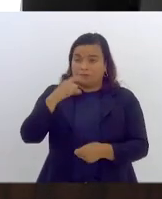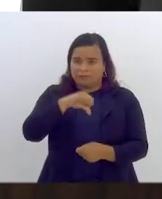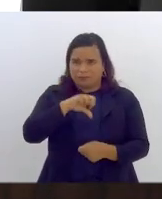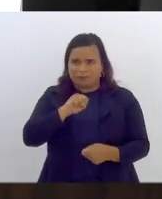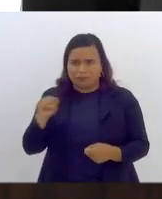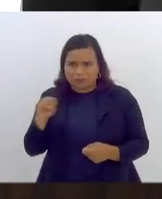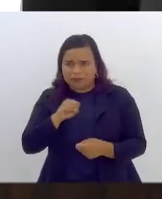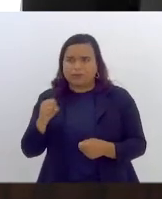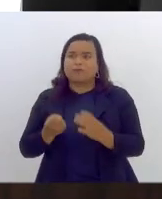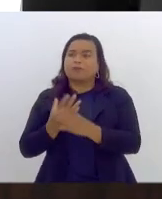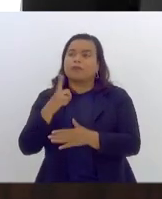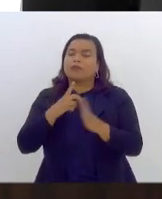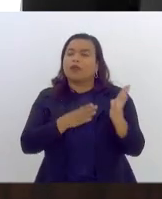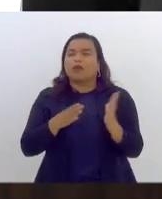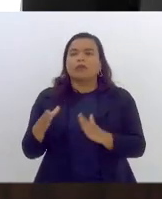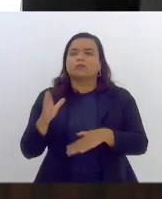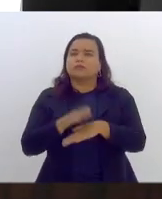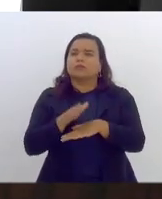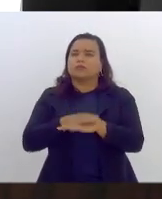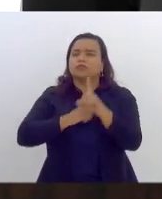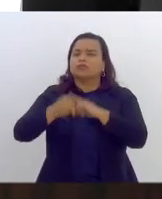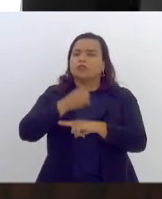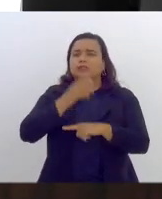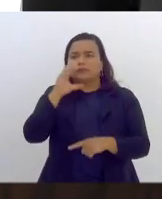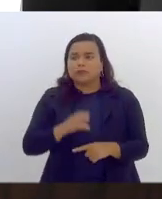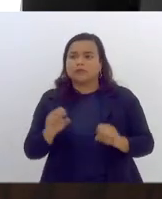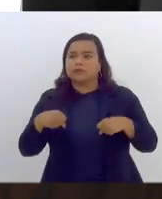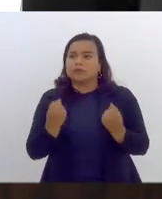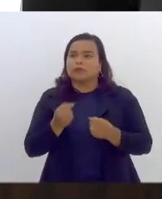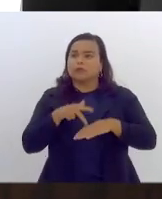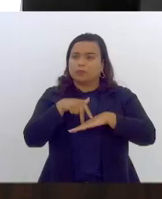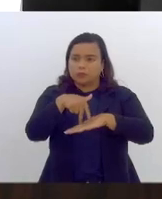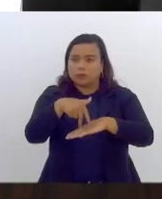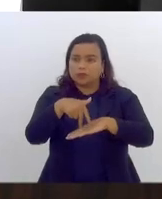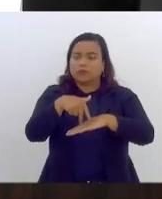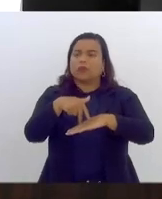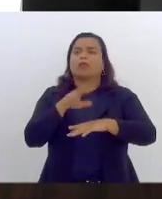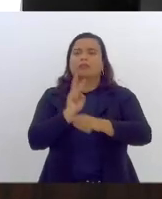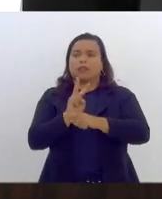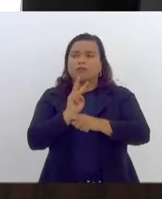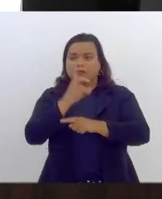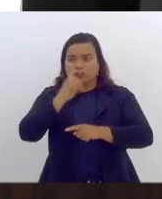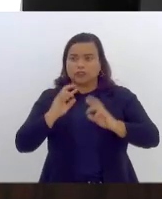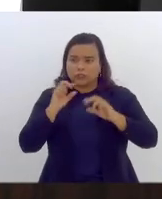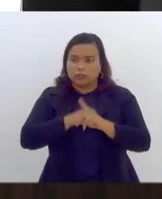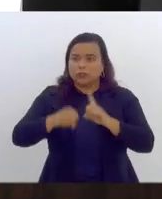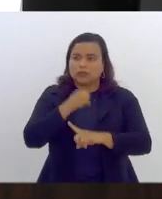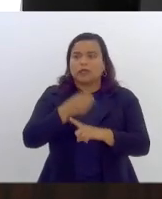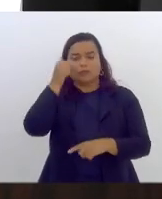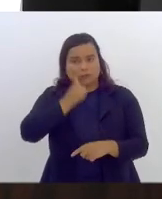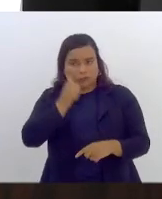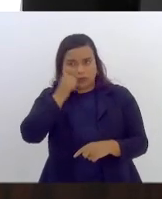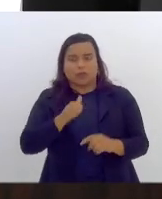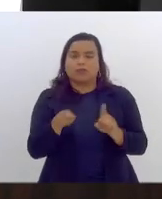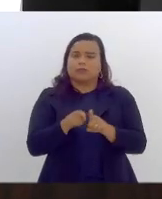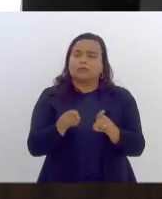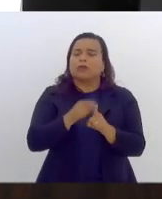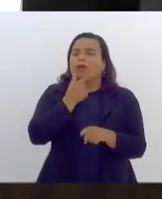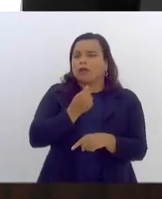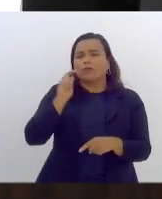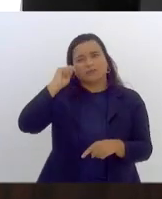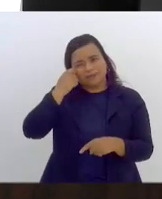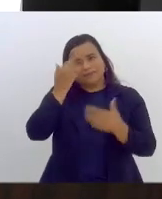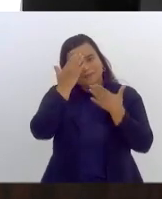como organização da sociedade civil que se posiciona em defesa dos direitos sociais das mulheres e homens negros.